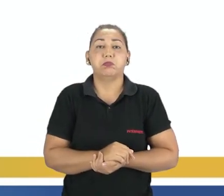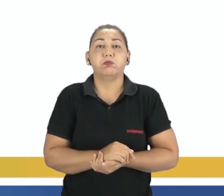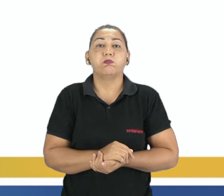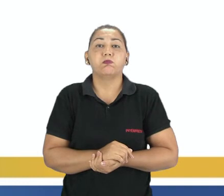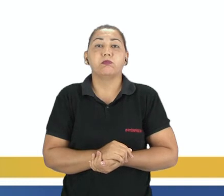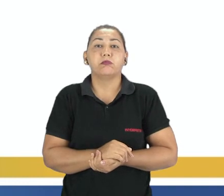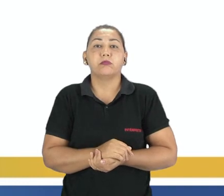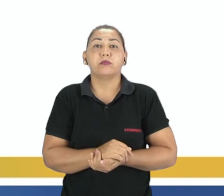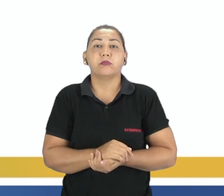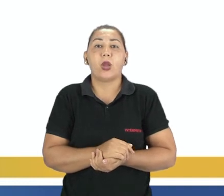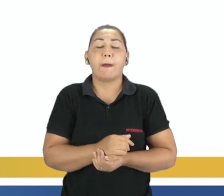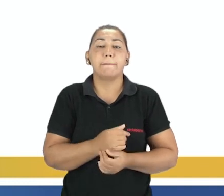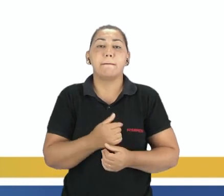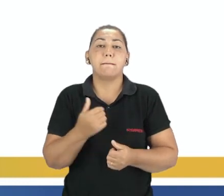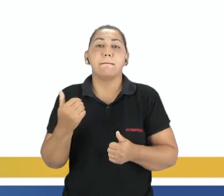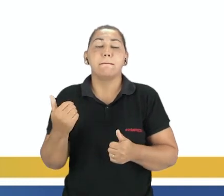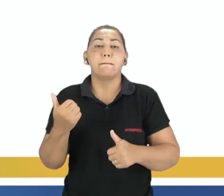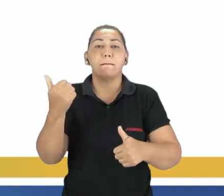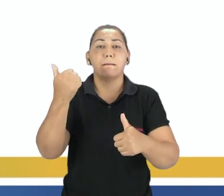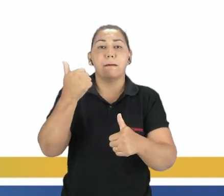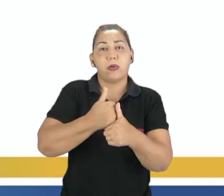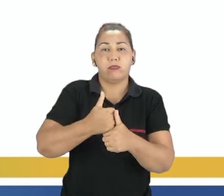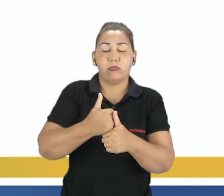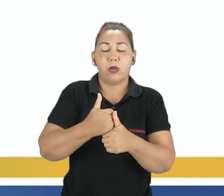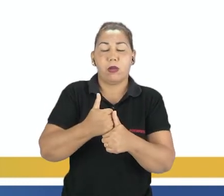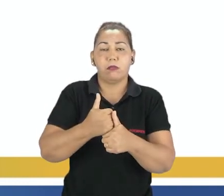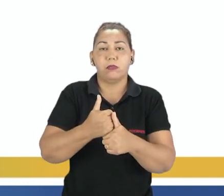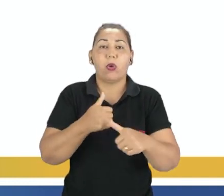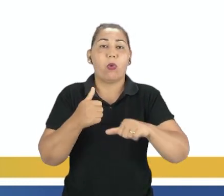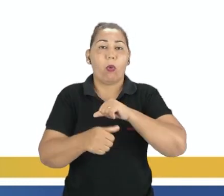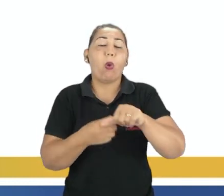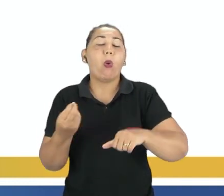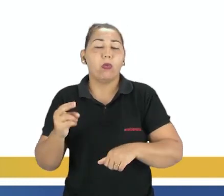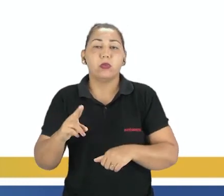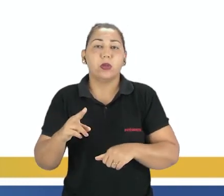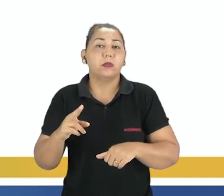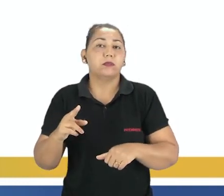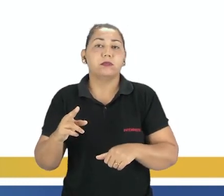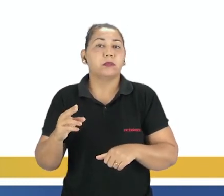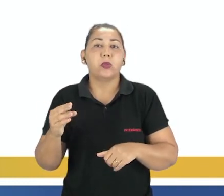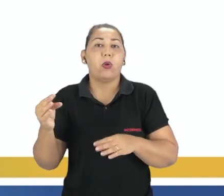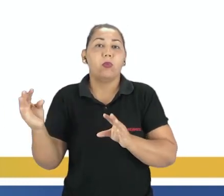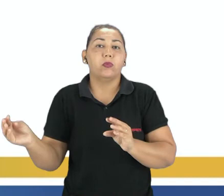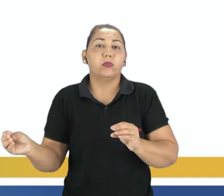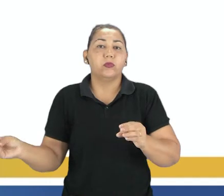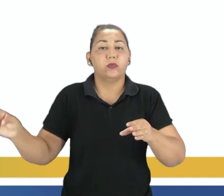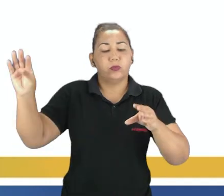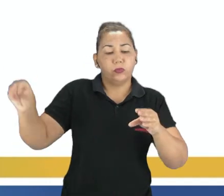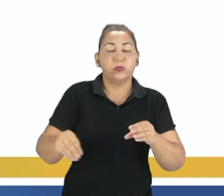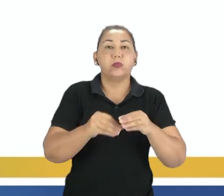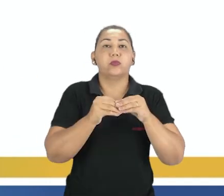você vai acrescentar a palavra esperança. Vamos verificar como esta frase ficaria.